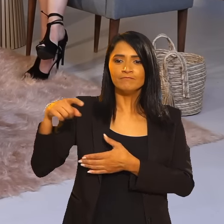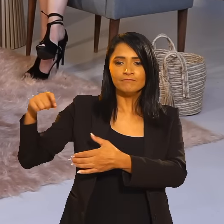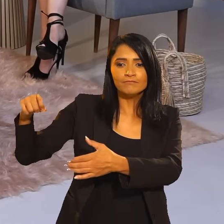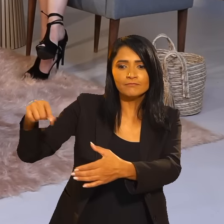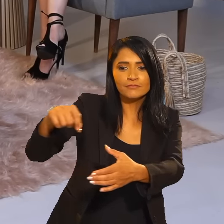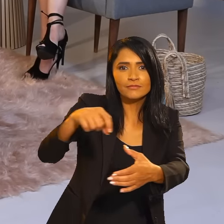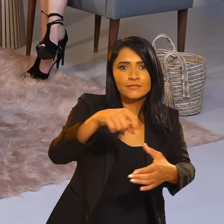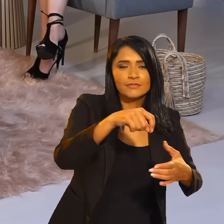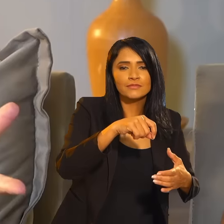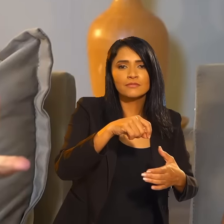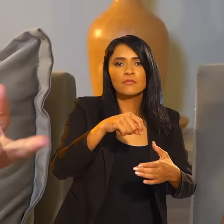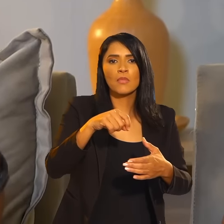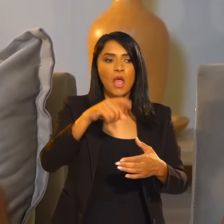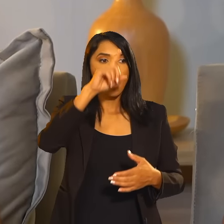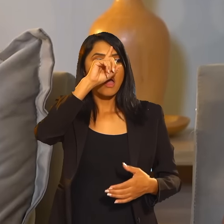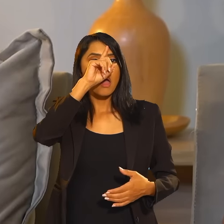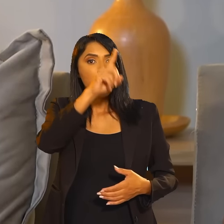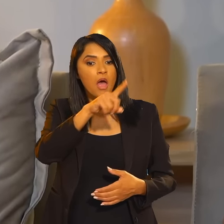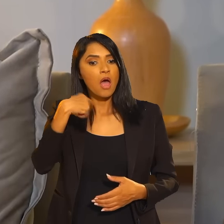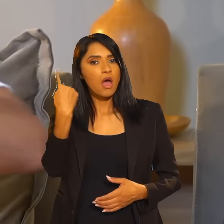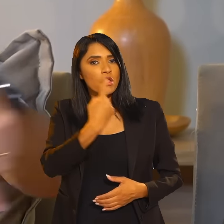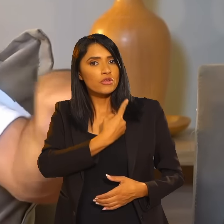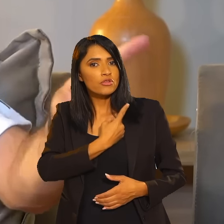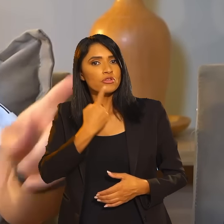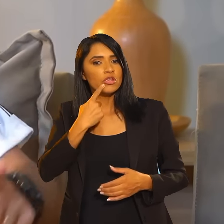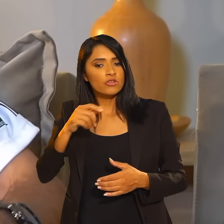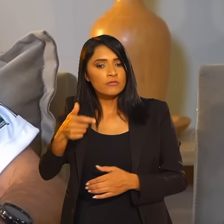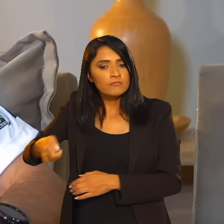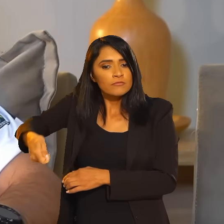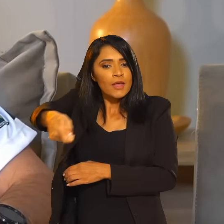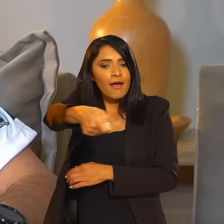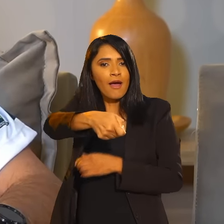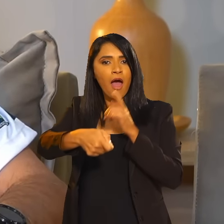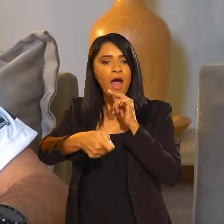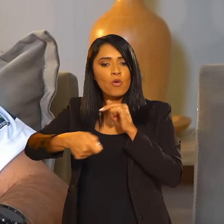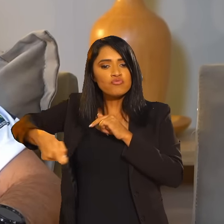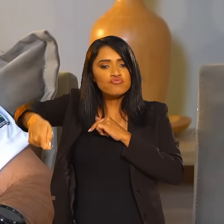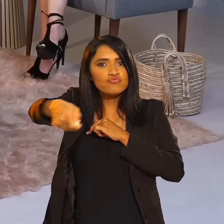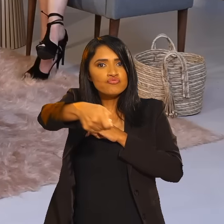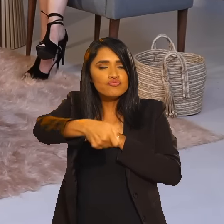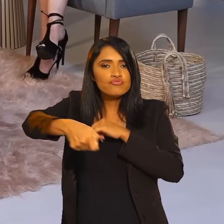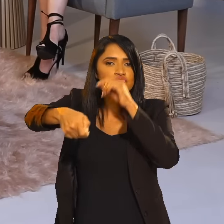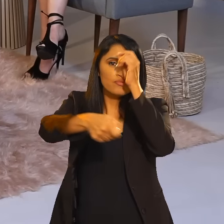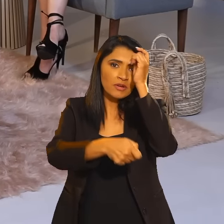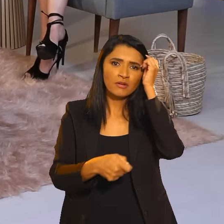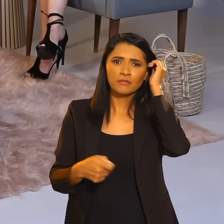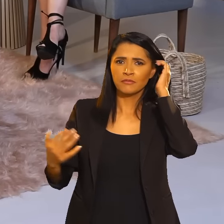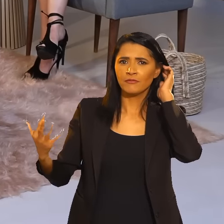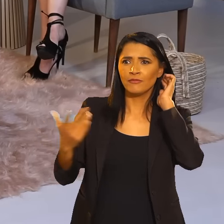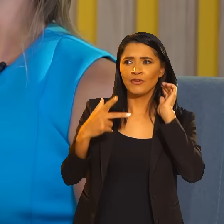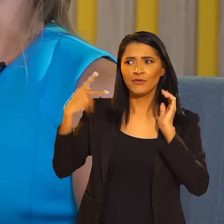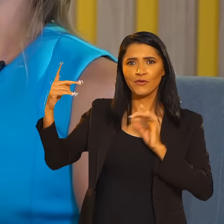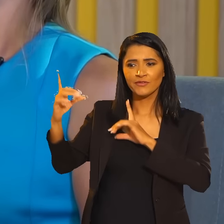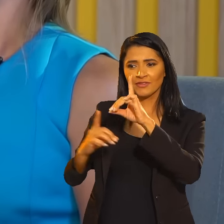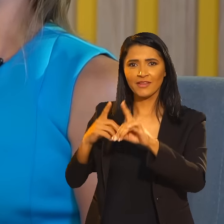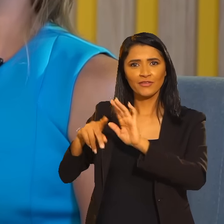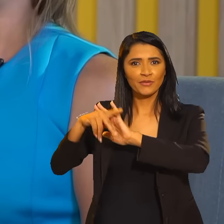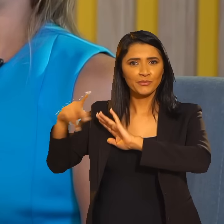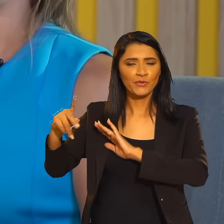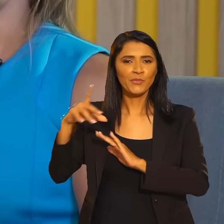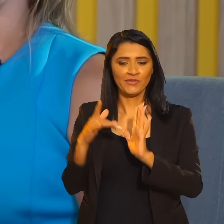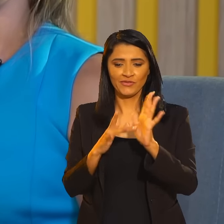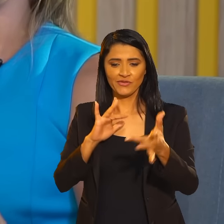que ele lança a semente, aí ele dá a missão para que a gente lance a semente. Né? E é incrível, né? A didática de Jesus.